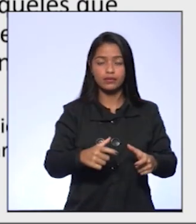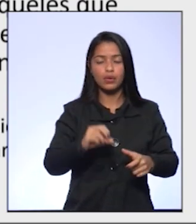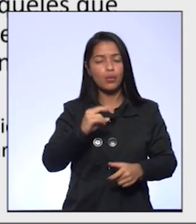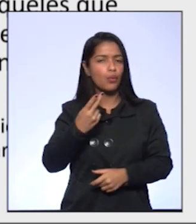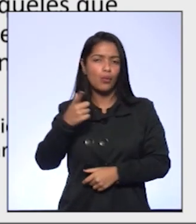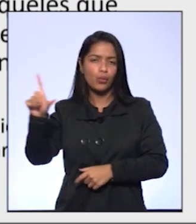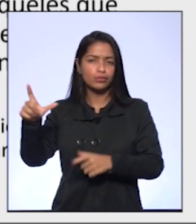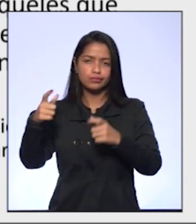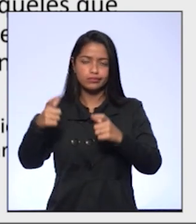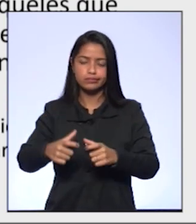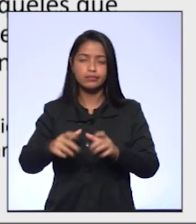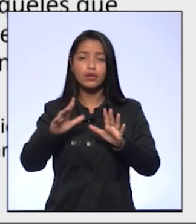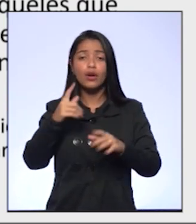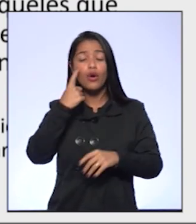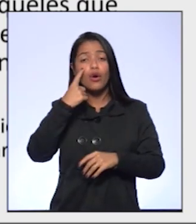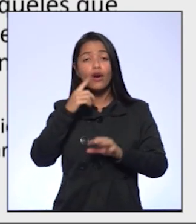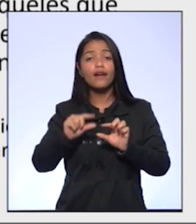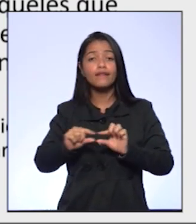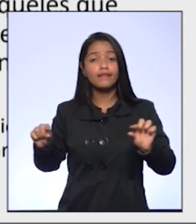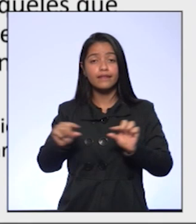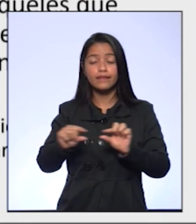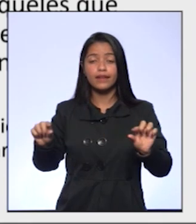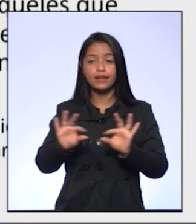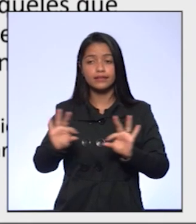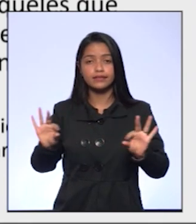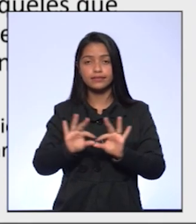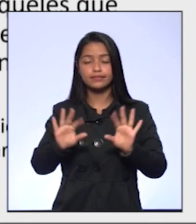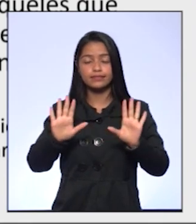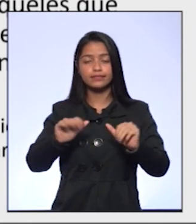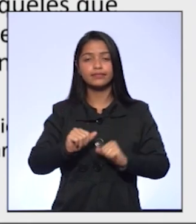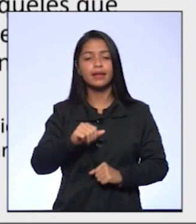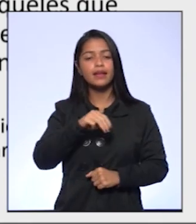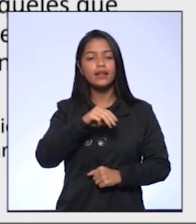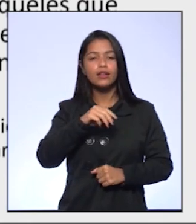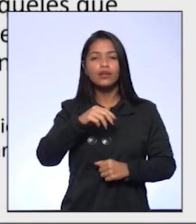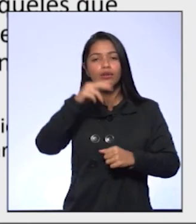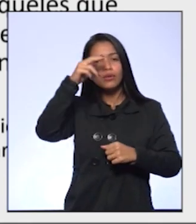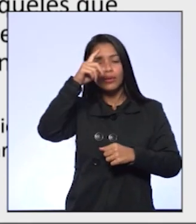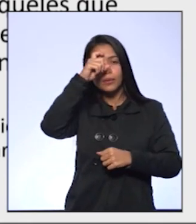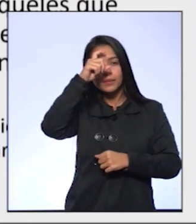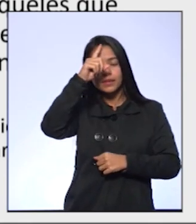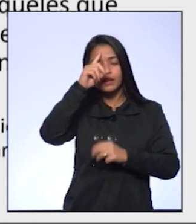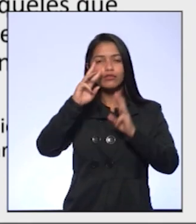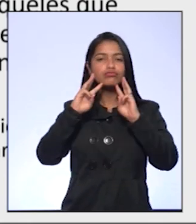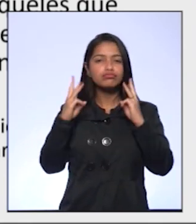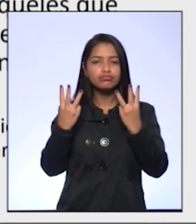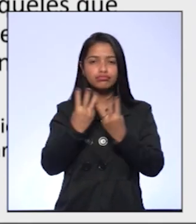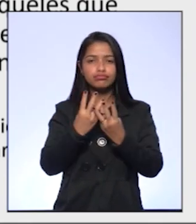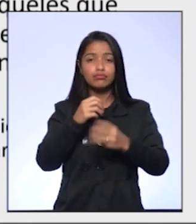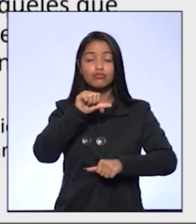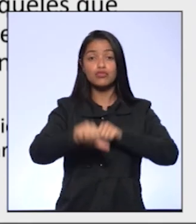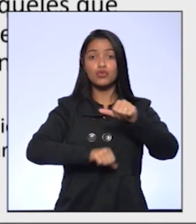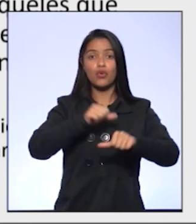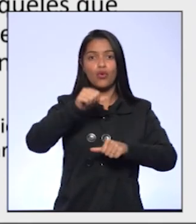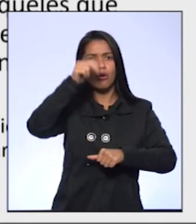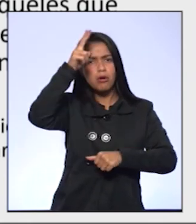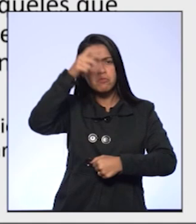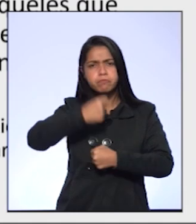olha essa última frase, ó. A militarização do Hospital de Jerusalém não diminuiu a